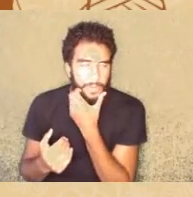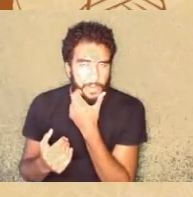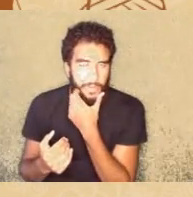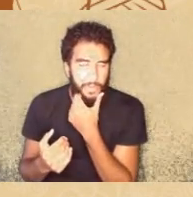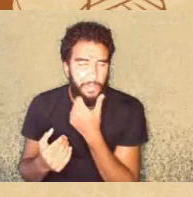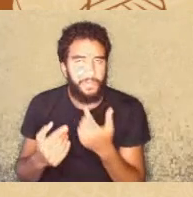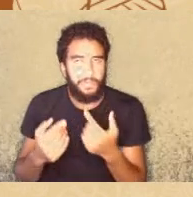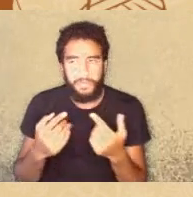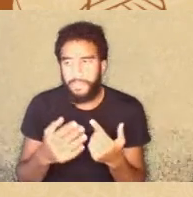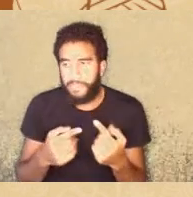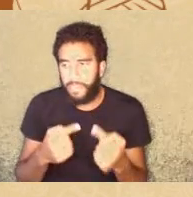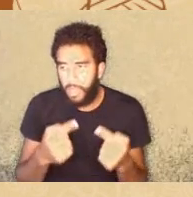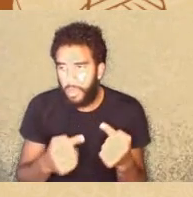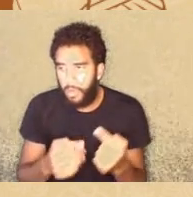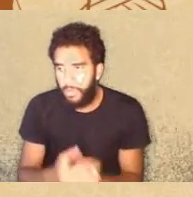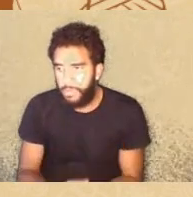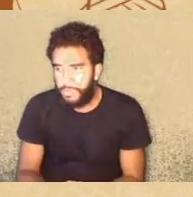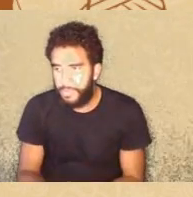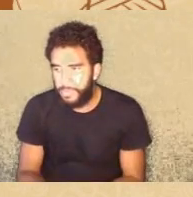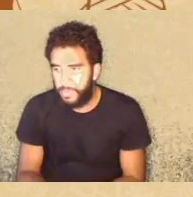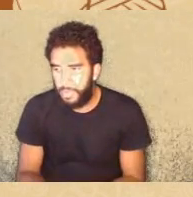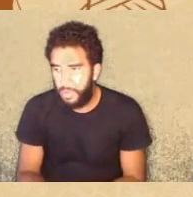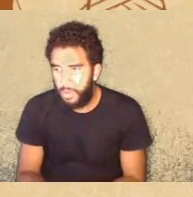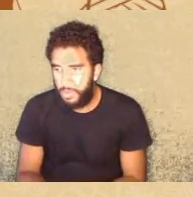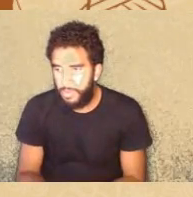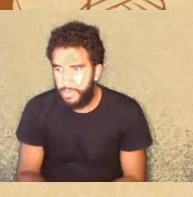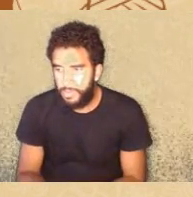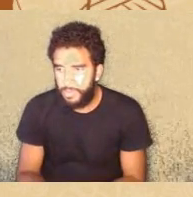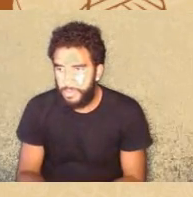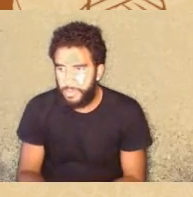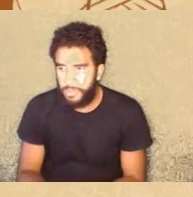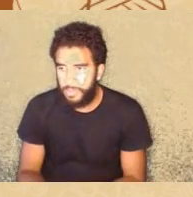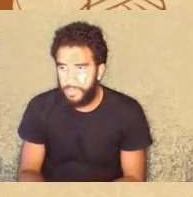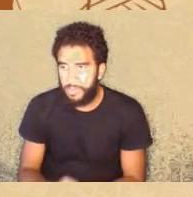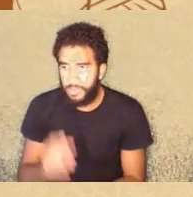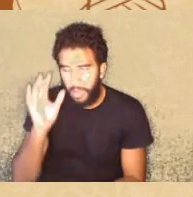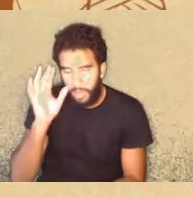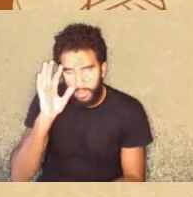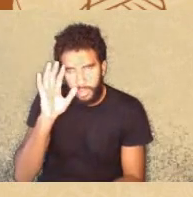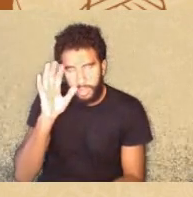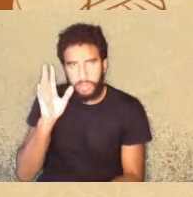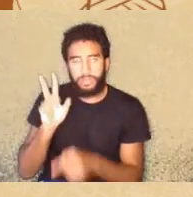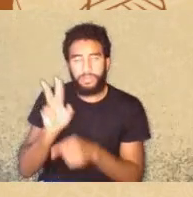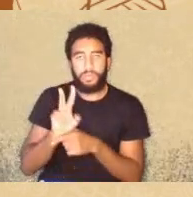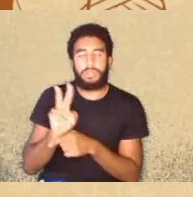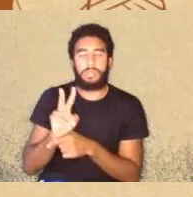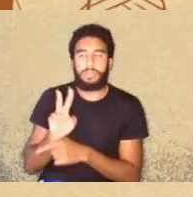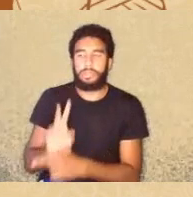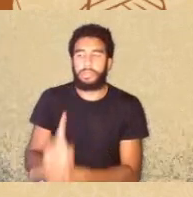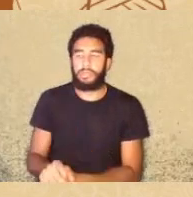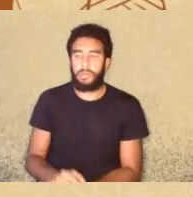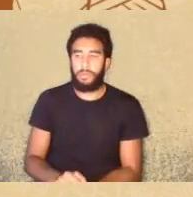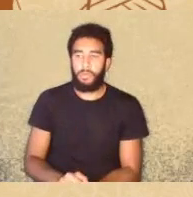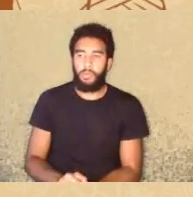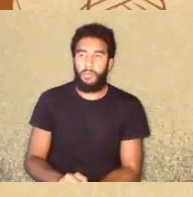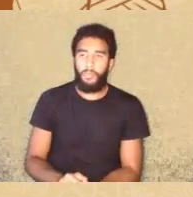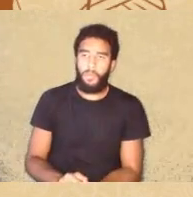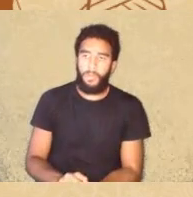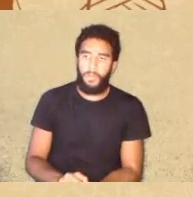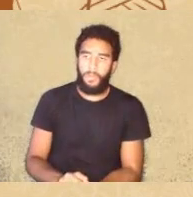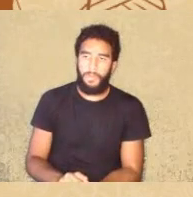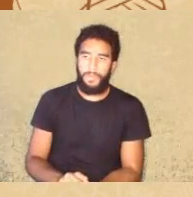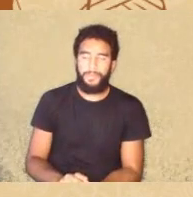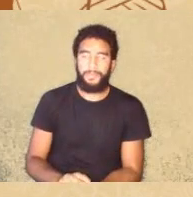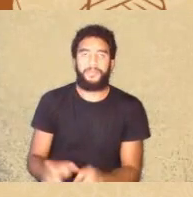não de reparação. Então, pensando numa forma de prevenção, né? Nesse sentido, que também tem a ver com